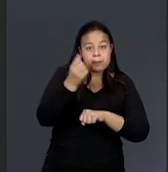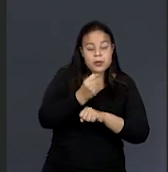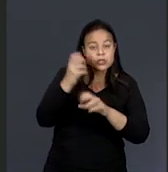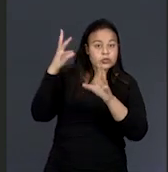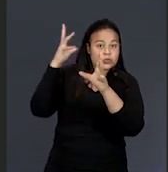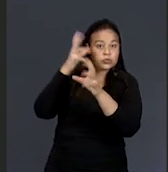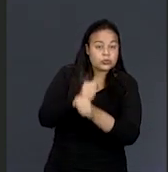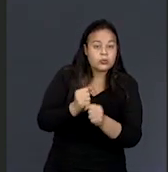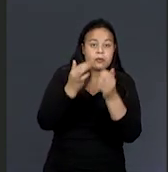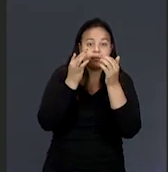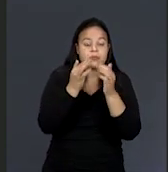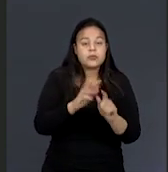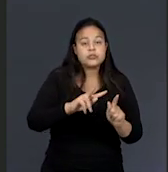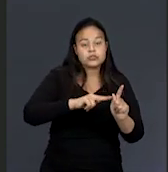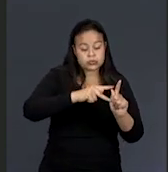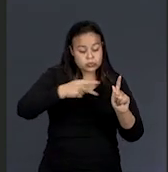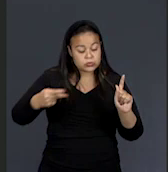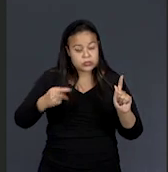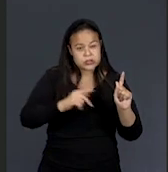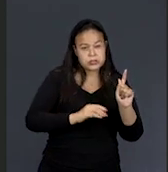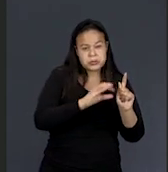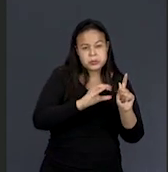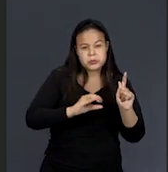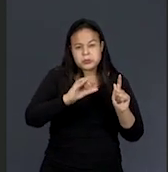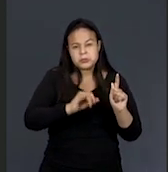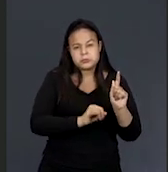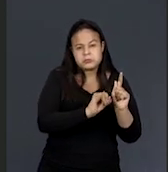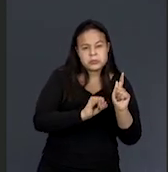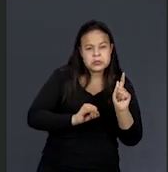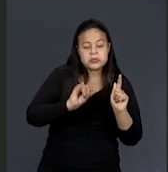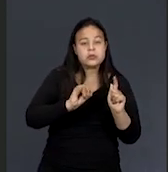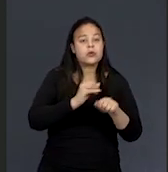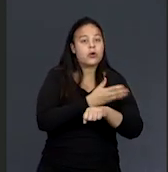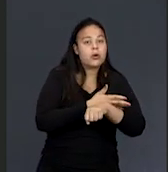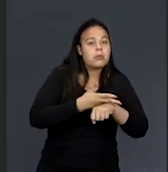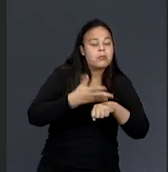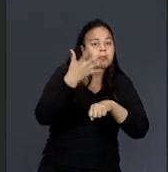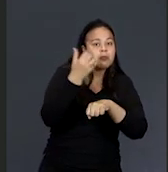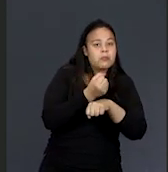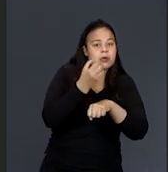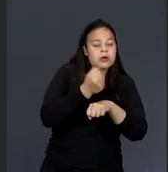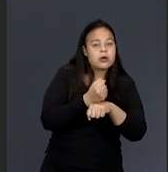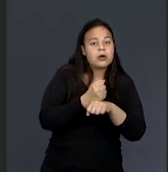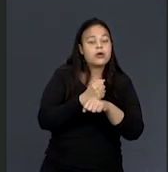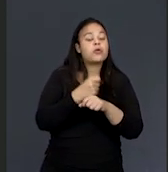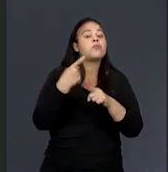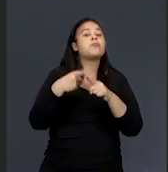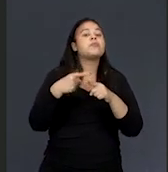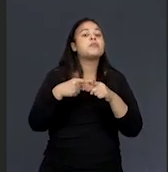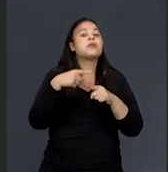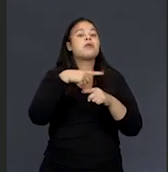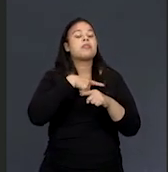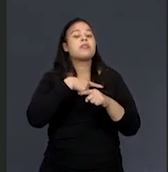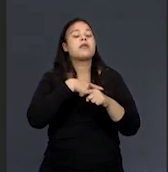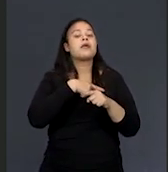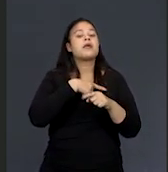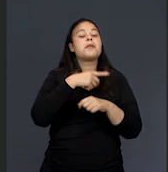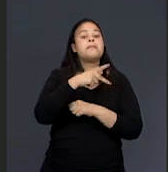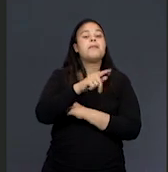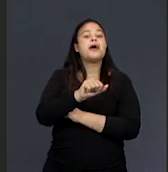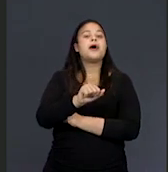com o fenótipo Czinho, Czinho, Izinho, Izinho, que é branco, pelo fato do par